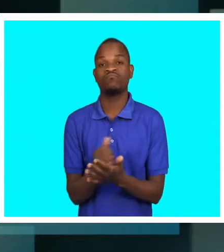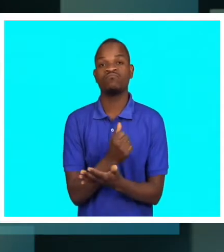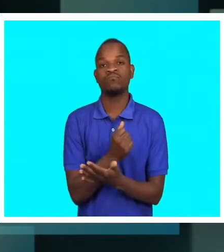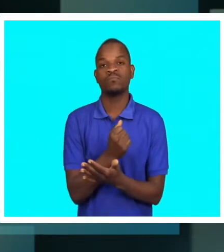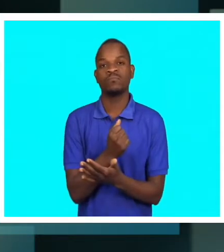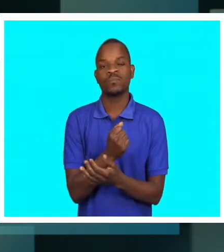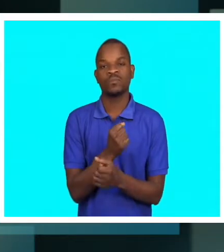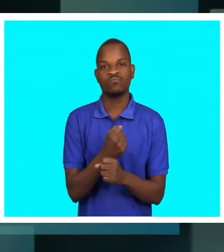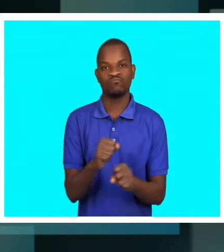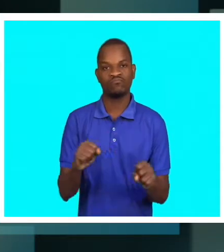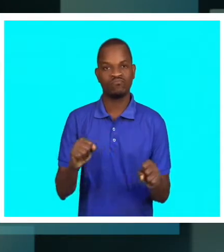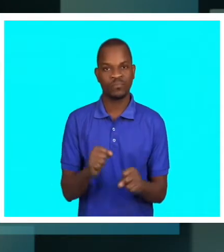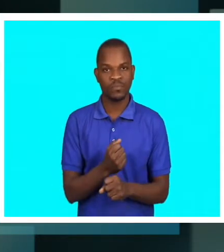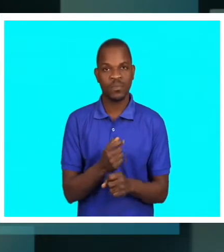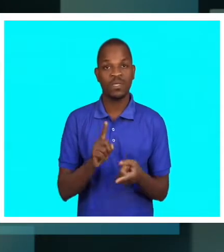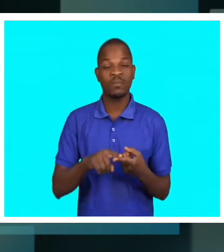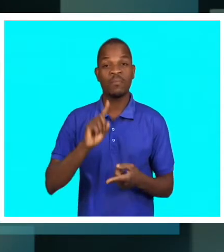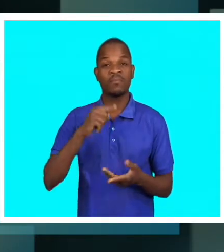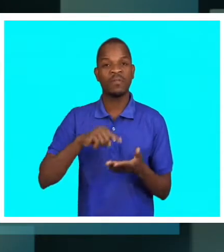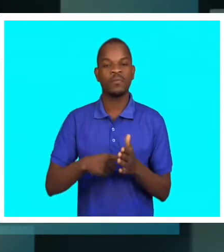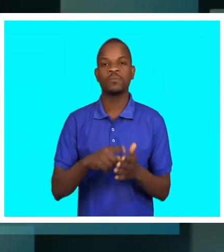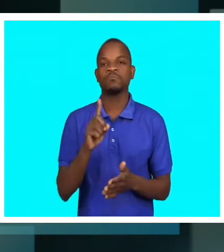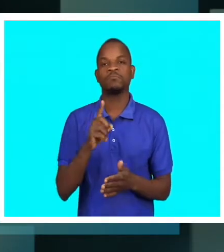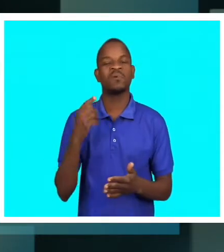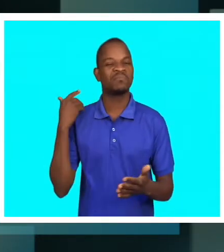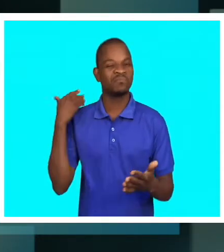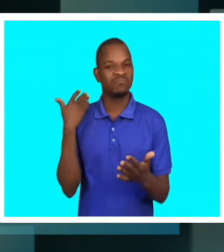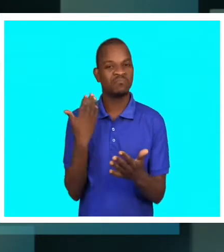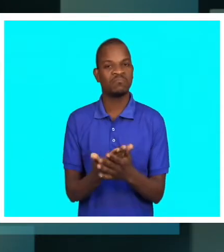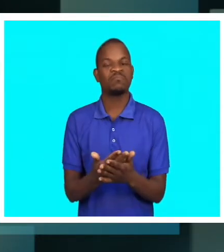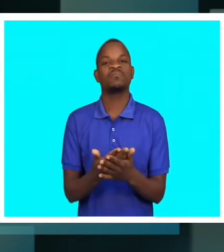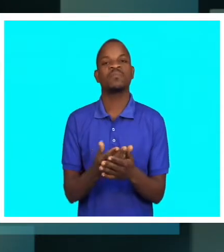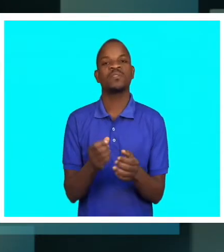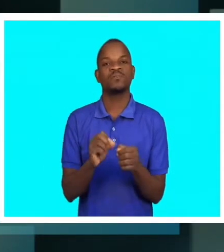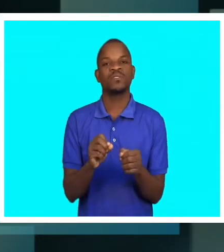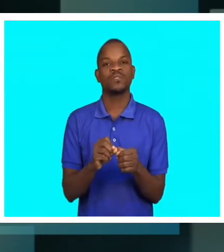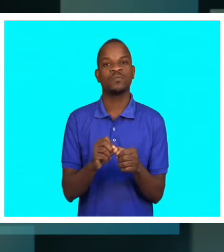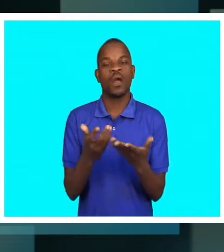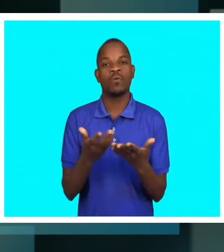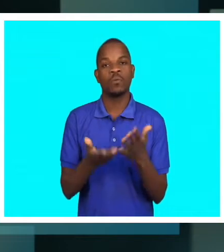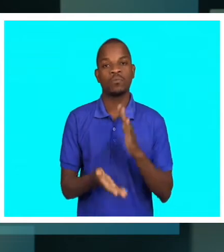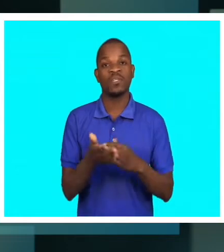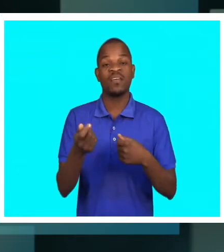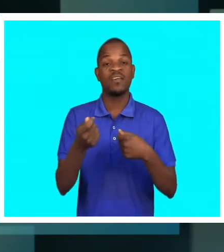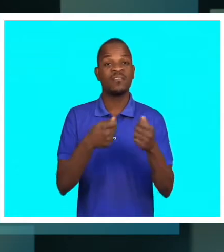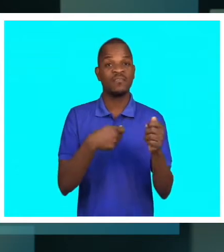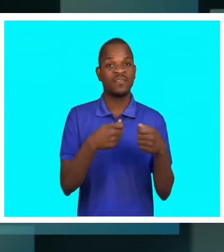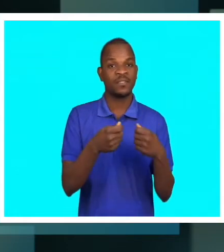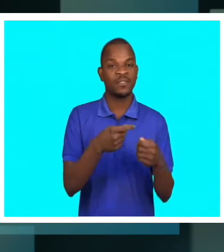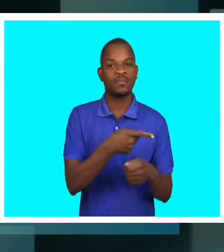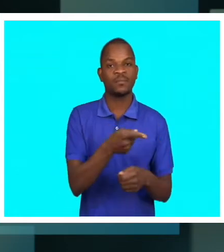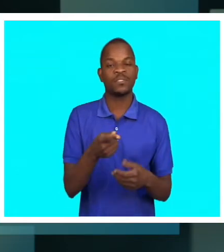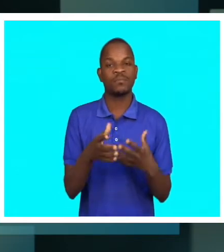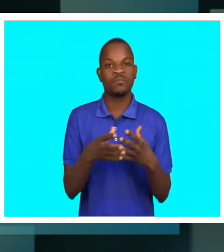e esta não é a primeira vez garantimos que aqueles materiais vão a esta pública.